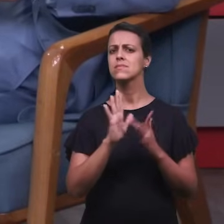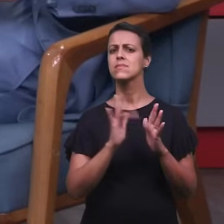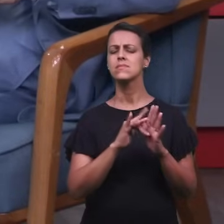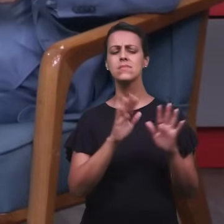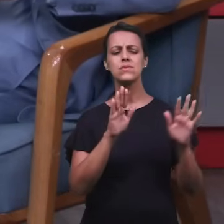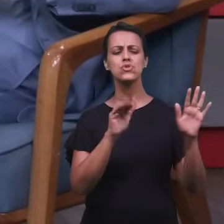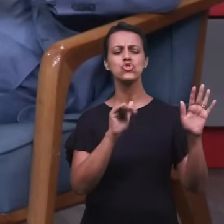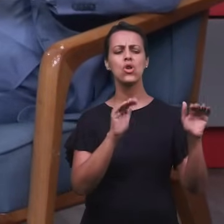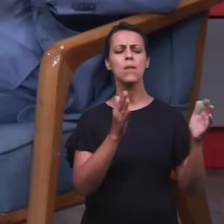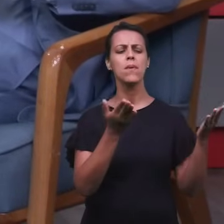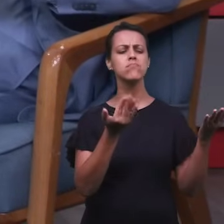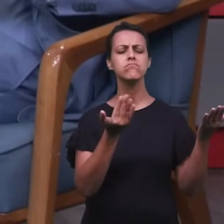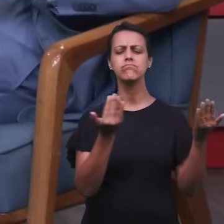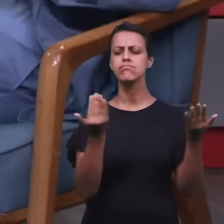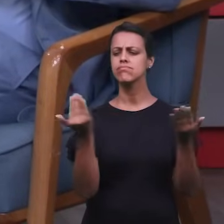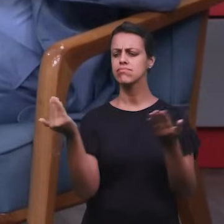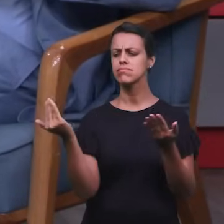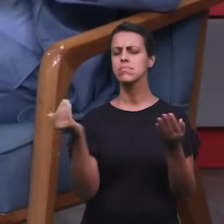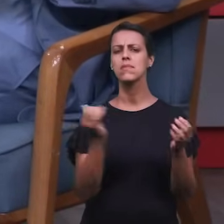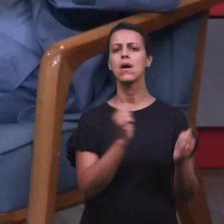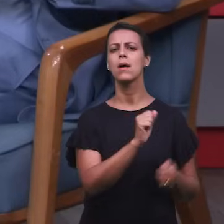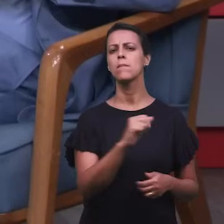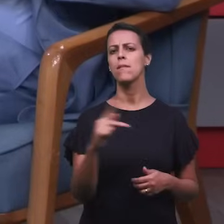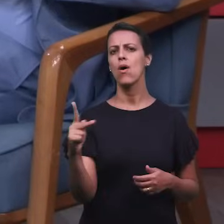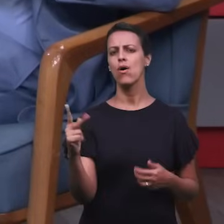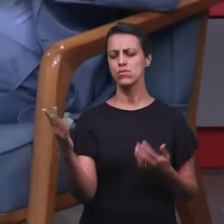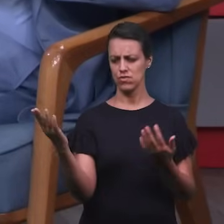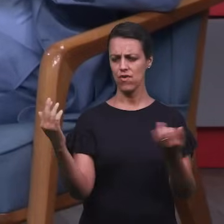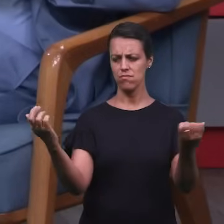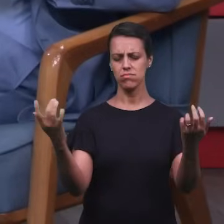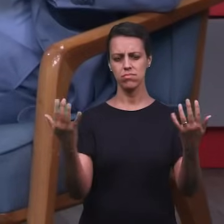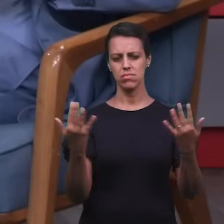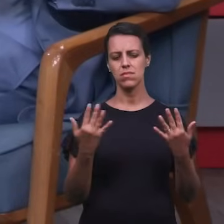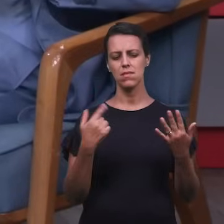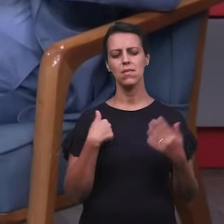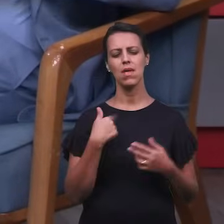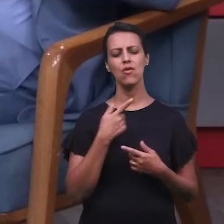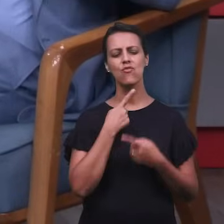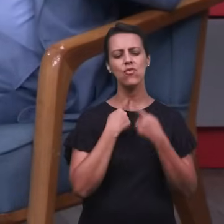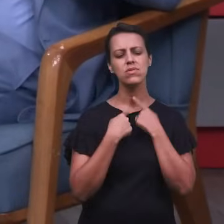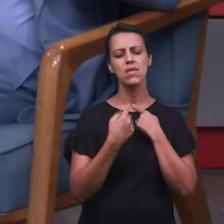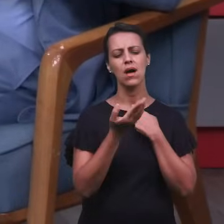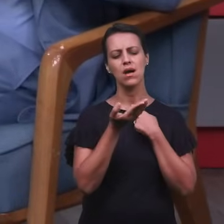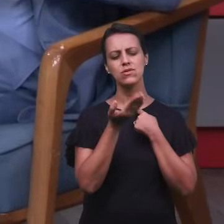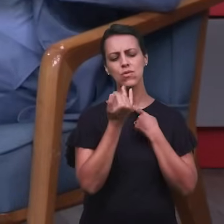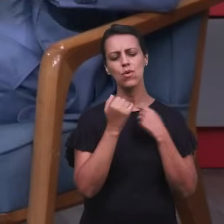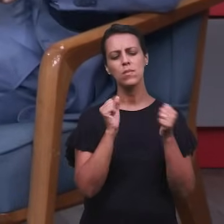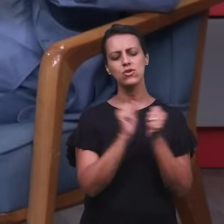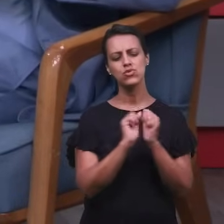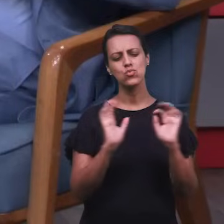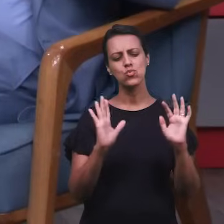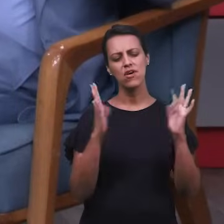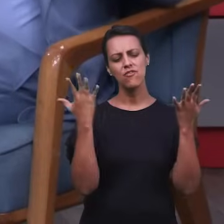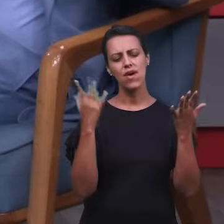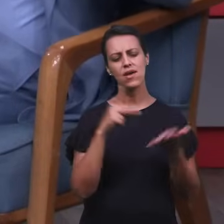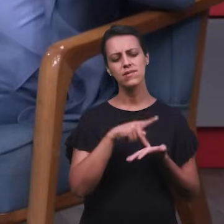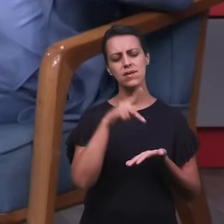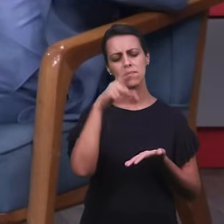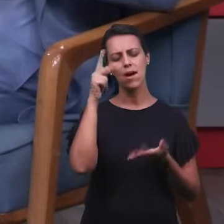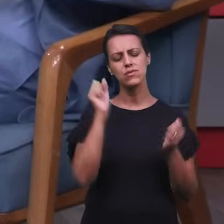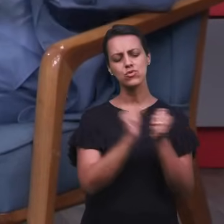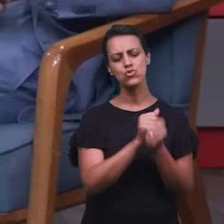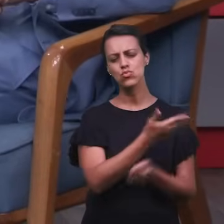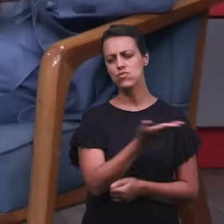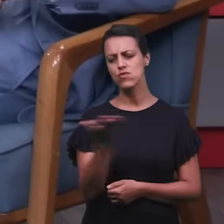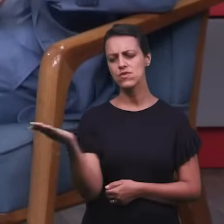seus apóstolos e diz que ele desejava muito comer a Páscoa com eles, com os seus